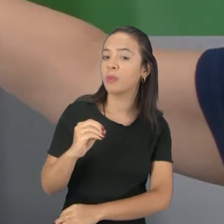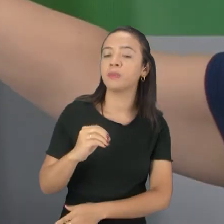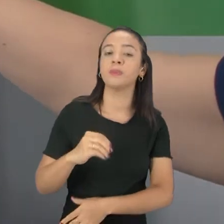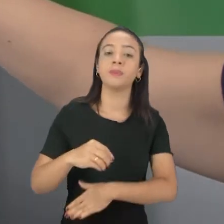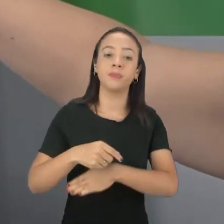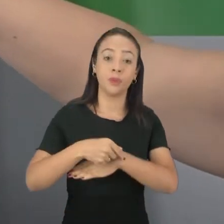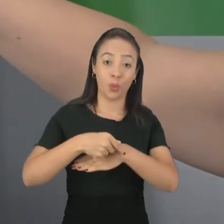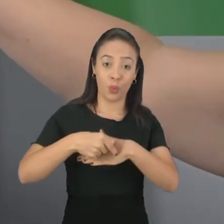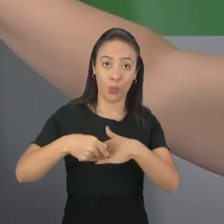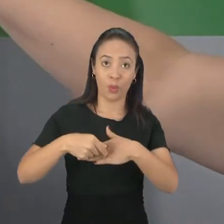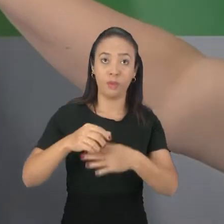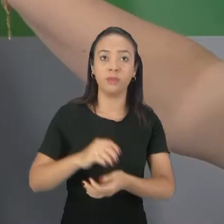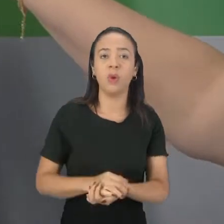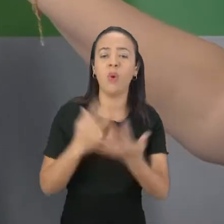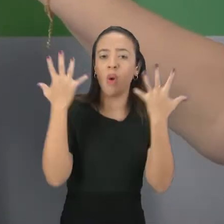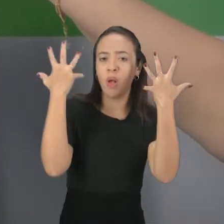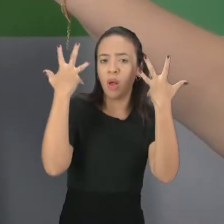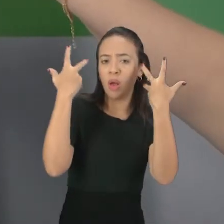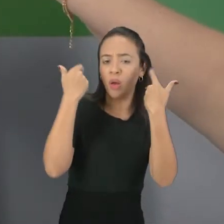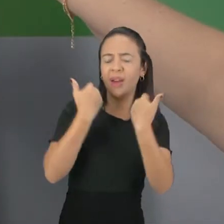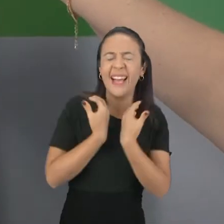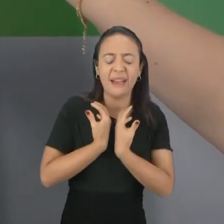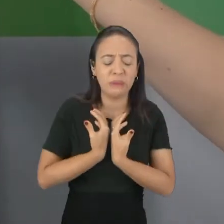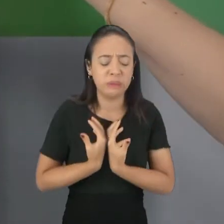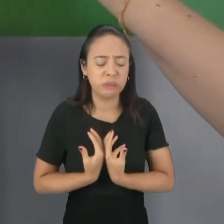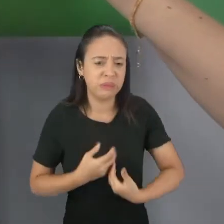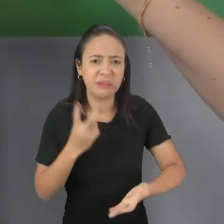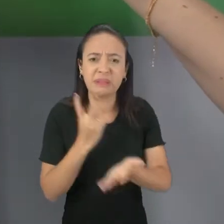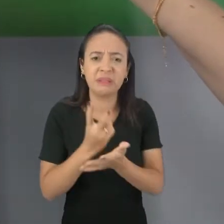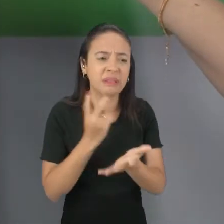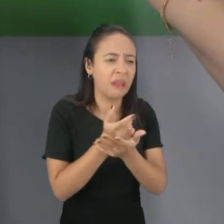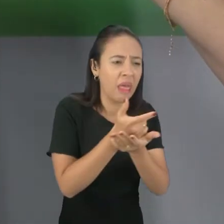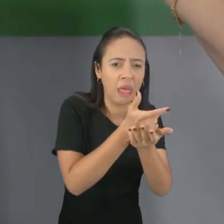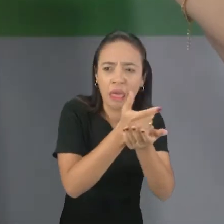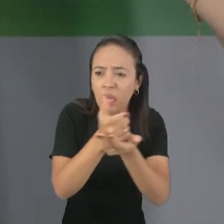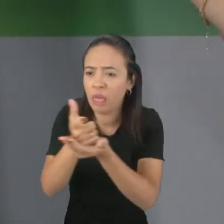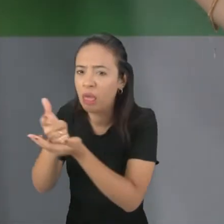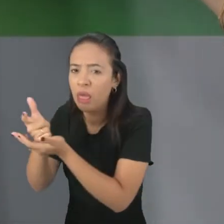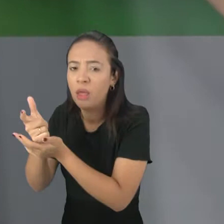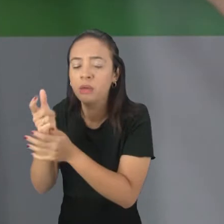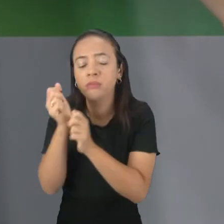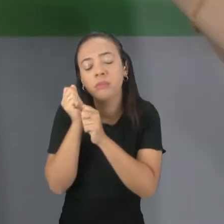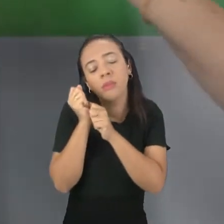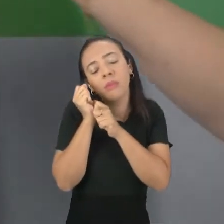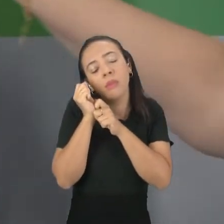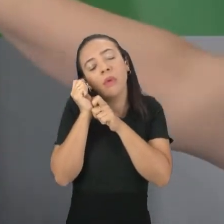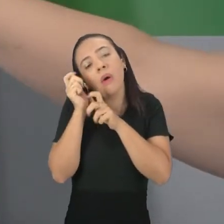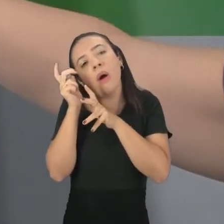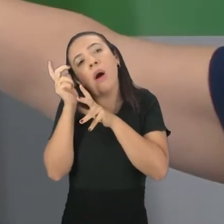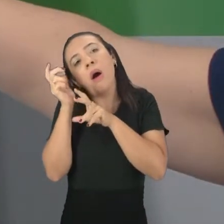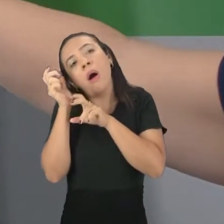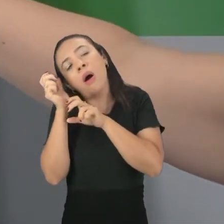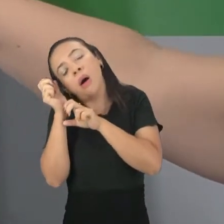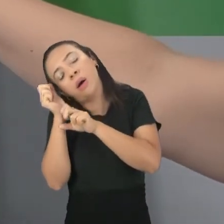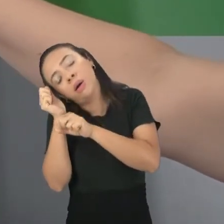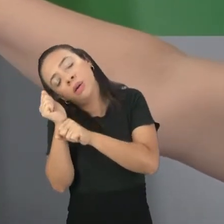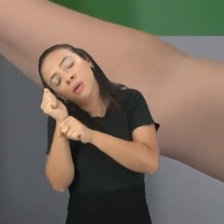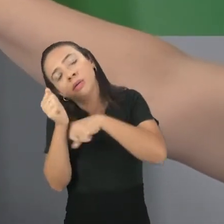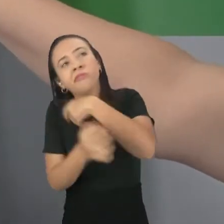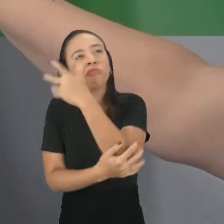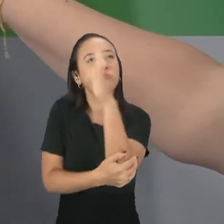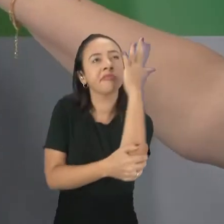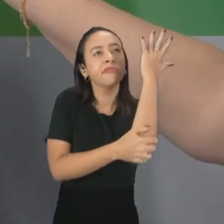Um leão, cansado de tanto caçar, dormia espichado à sombra de uma